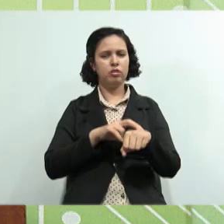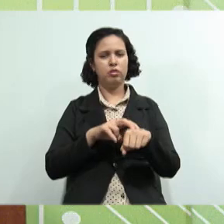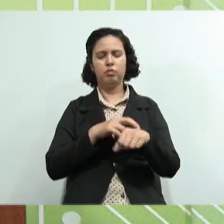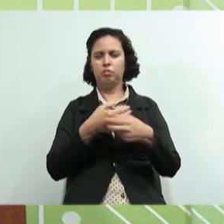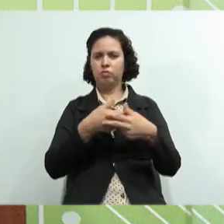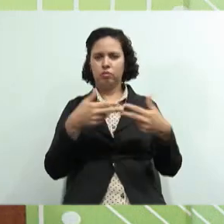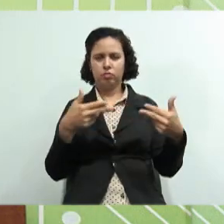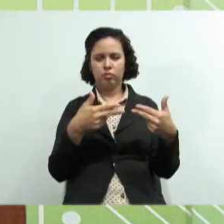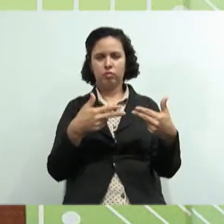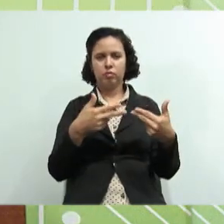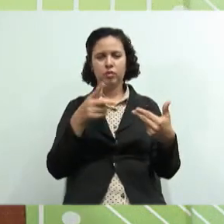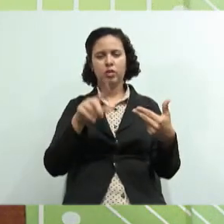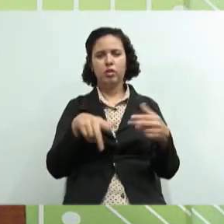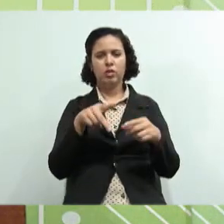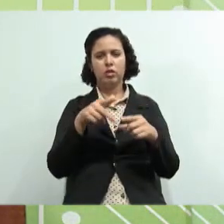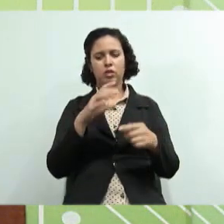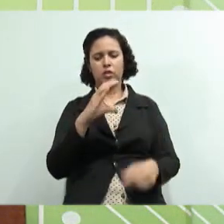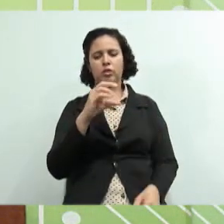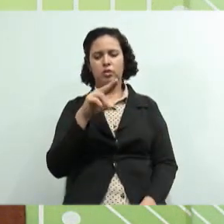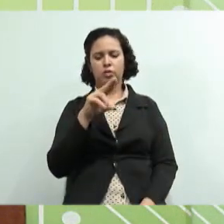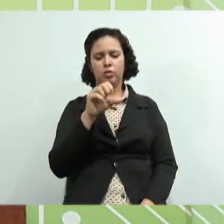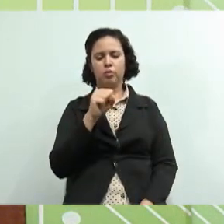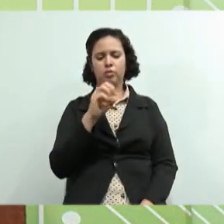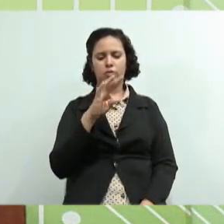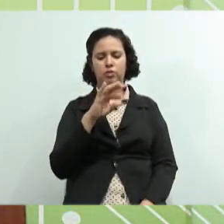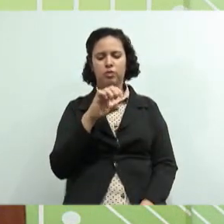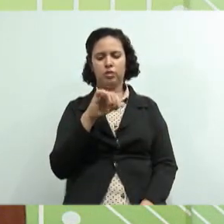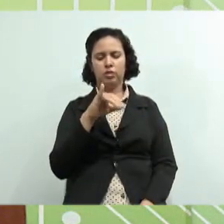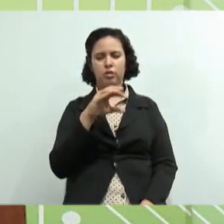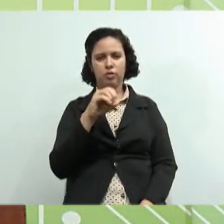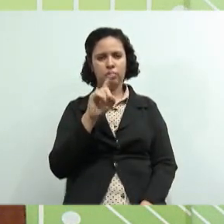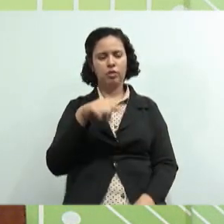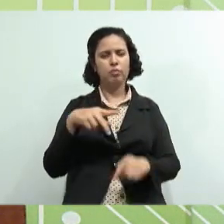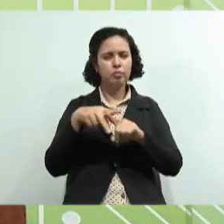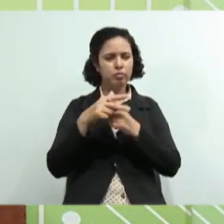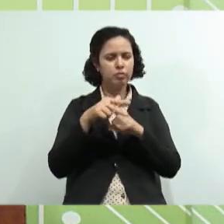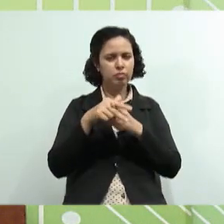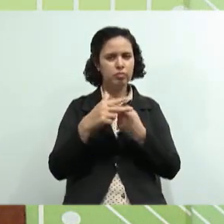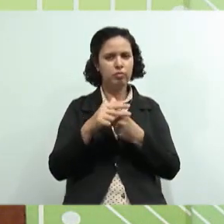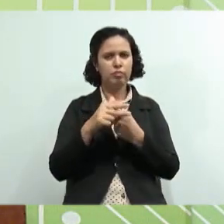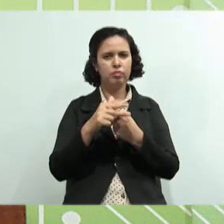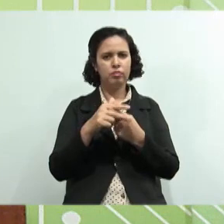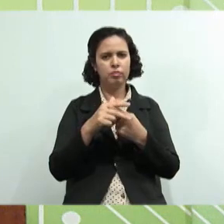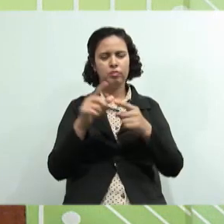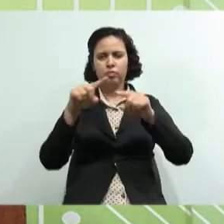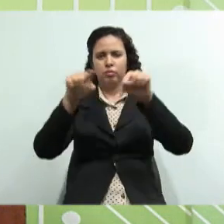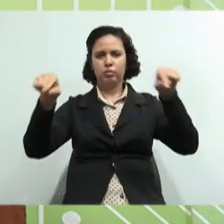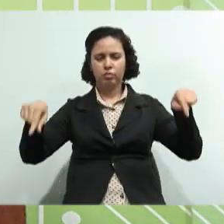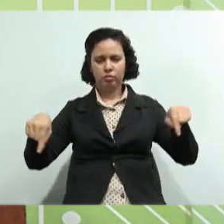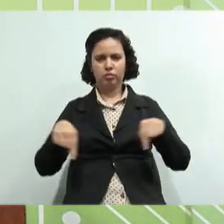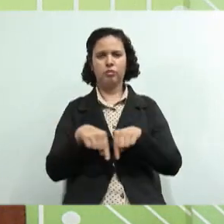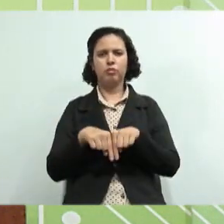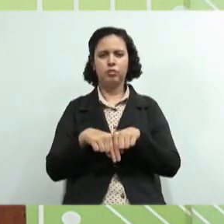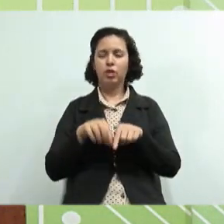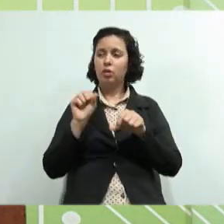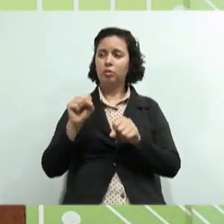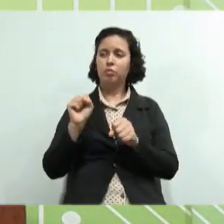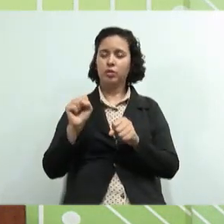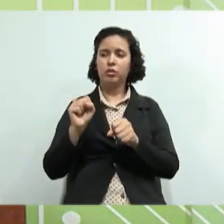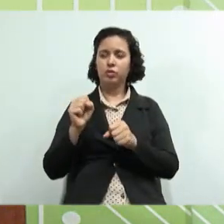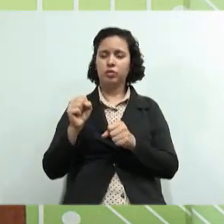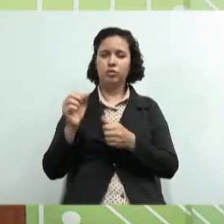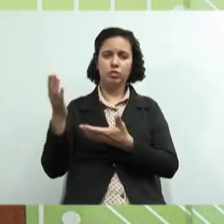custeio seria então a manutenção dessa horta. A gente vai ter aí talvez um serviço eventual de alguém que eles chamam para